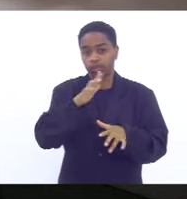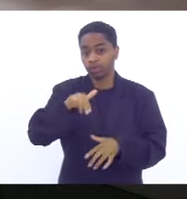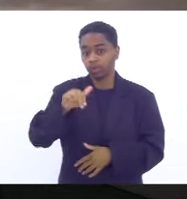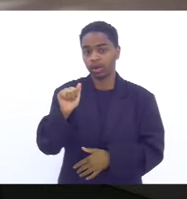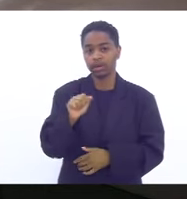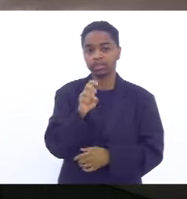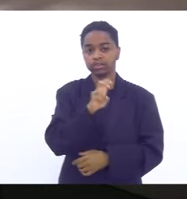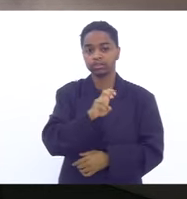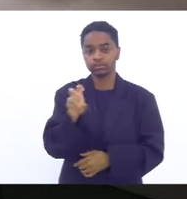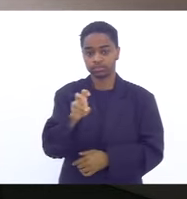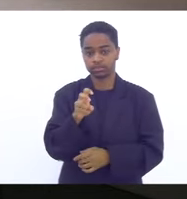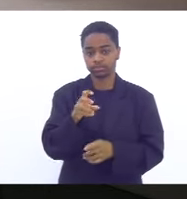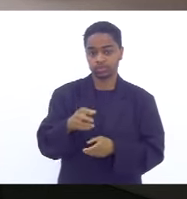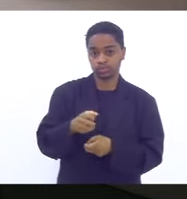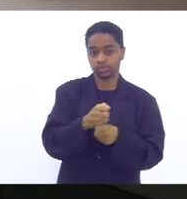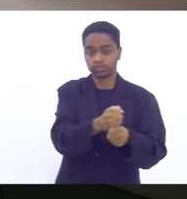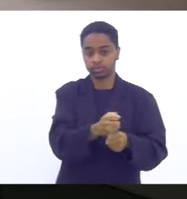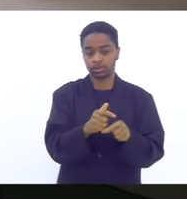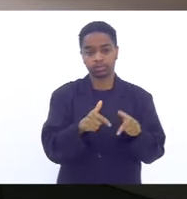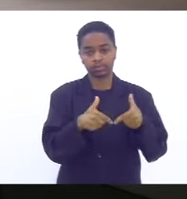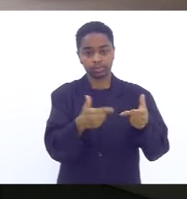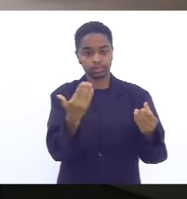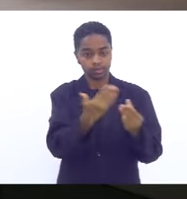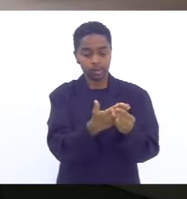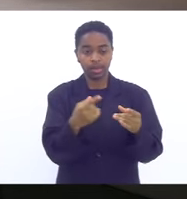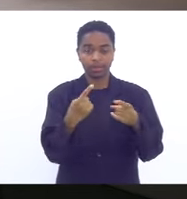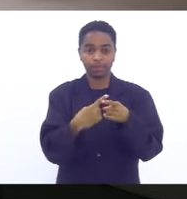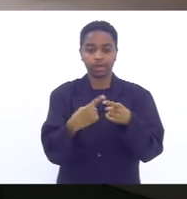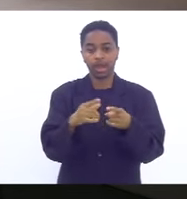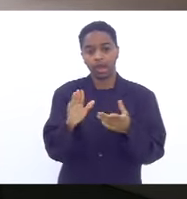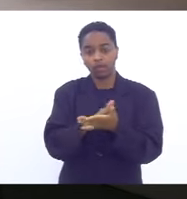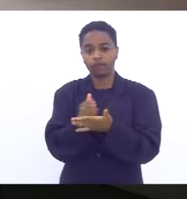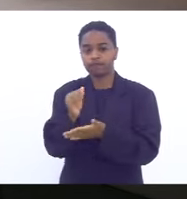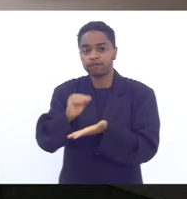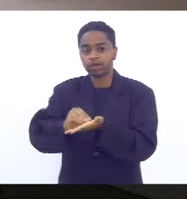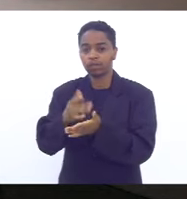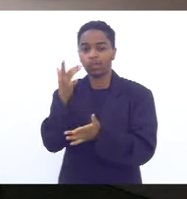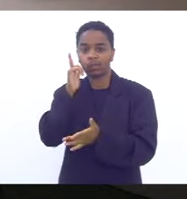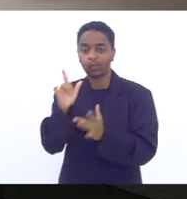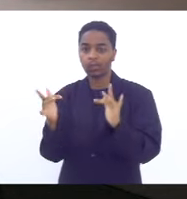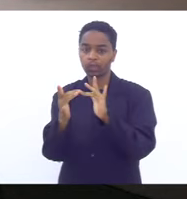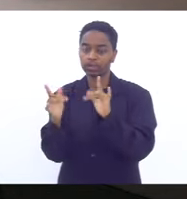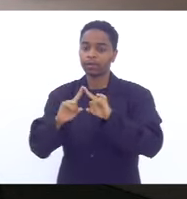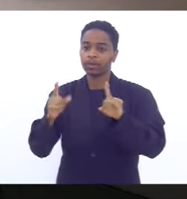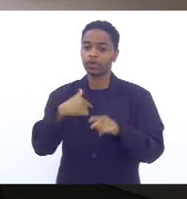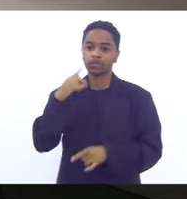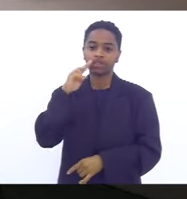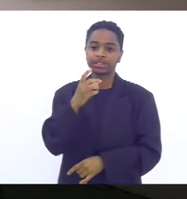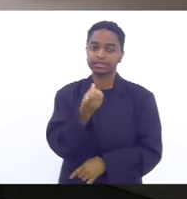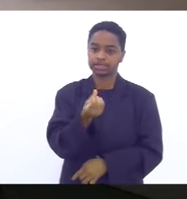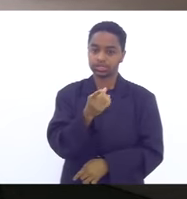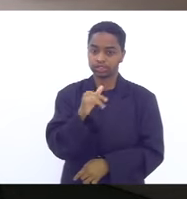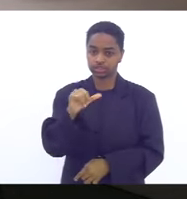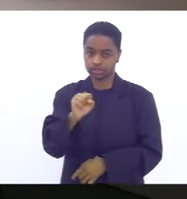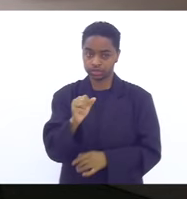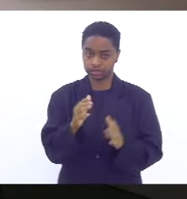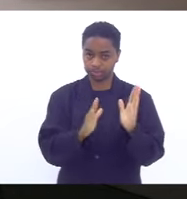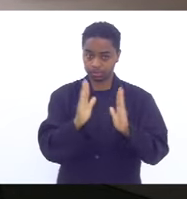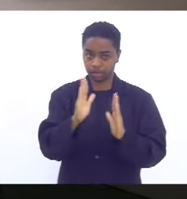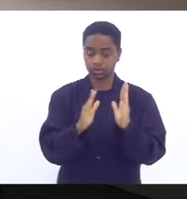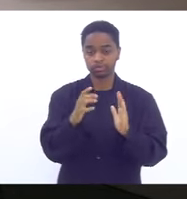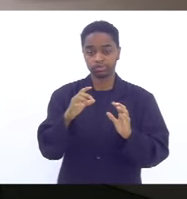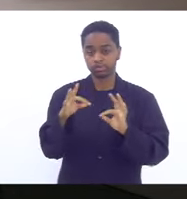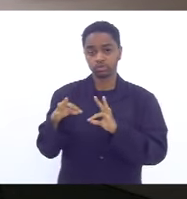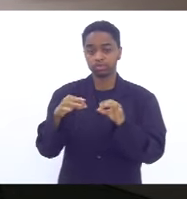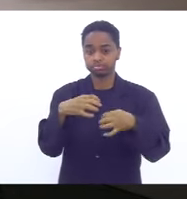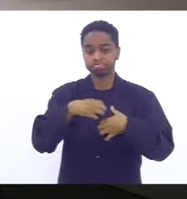ação, só não juntou ainda os prefeitos que a gente ainda não conseguiu falar, mas eu tenho certeza, pelo que eu vivi e vi nesses 6 dias, que são 100% de